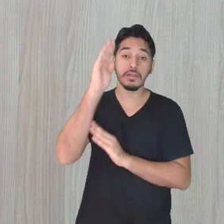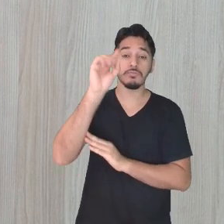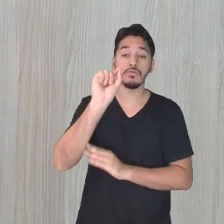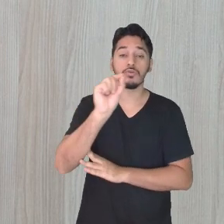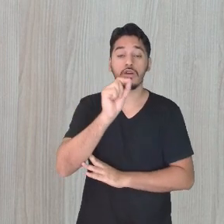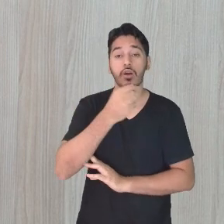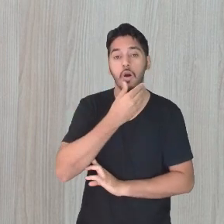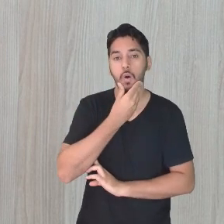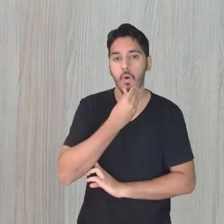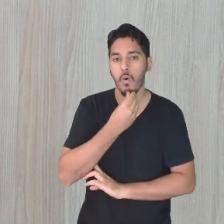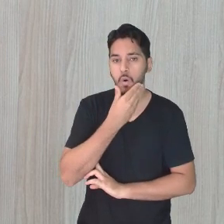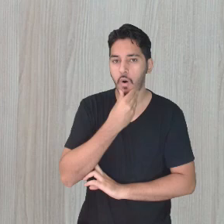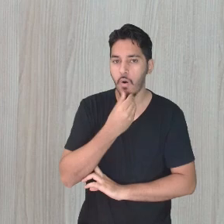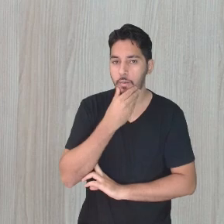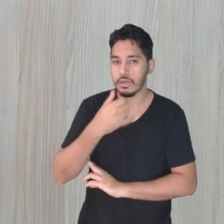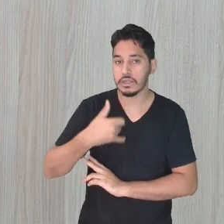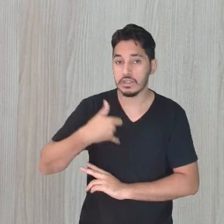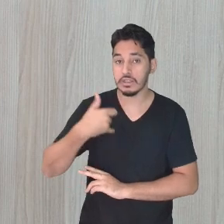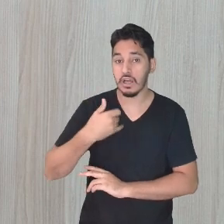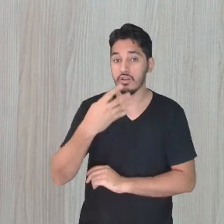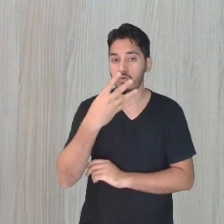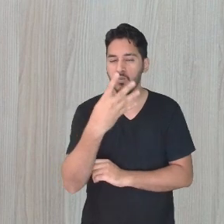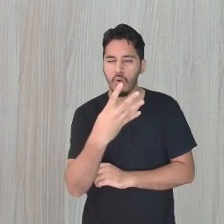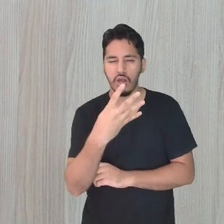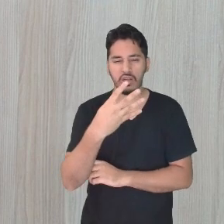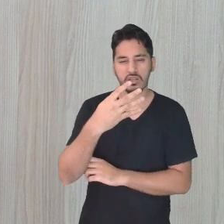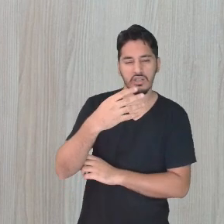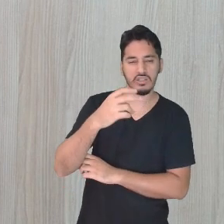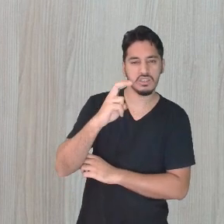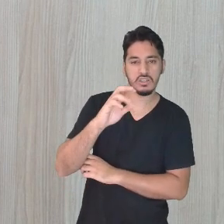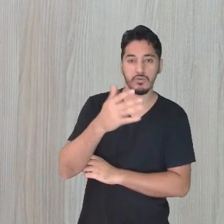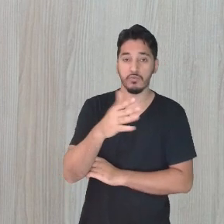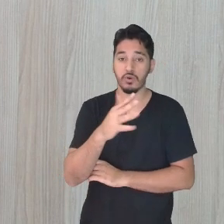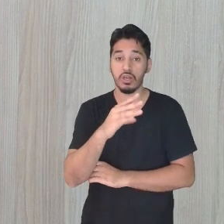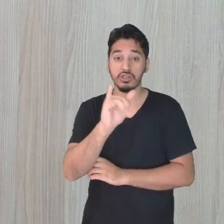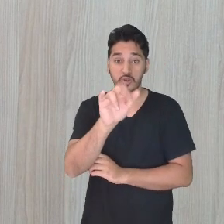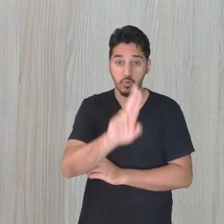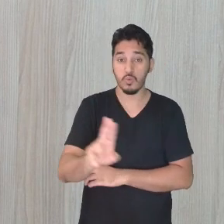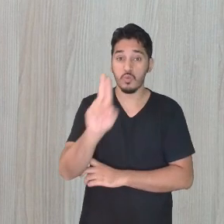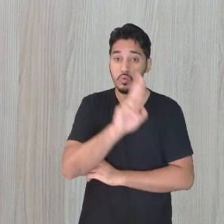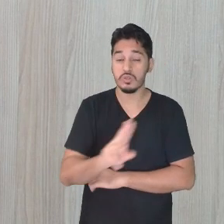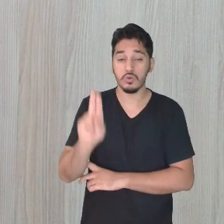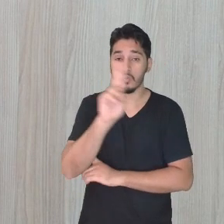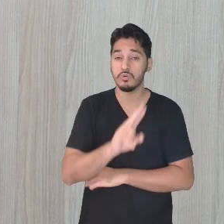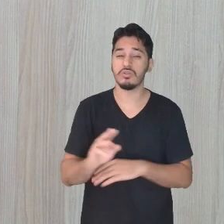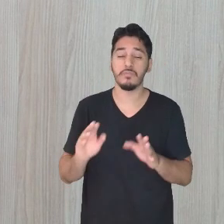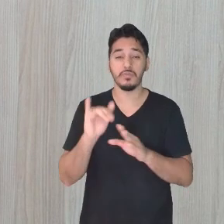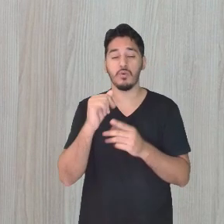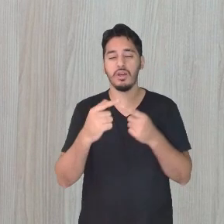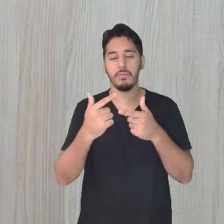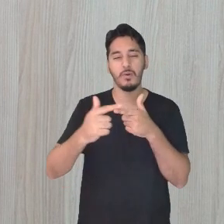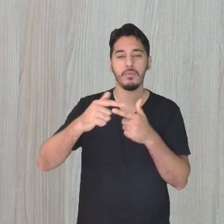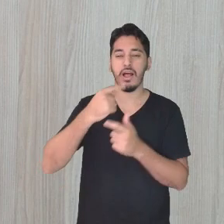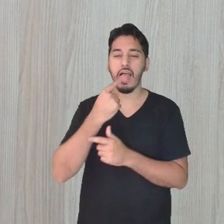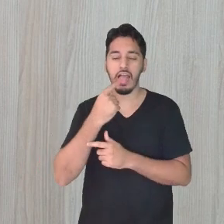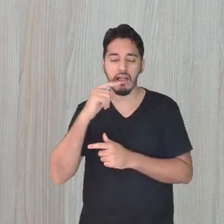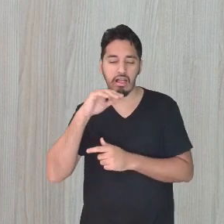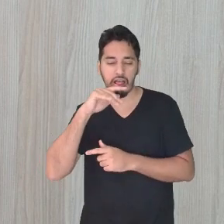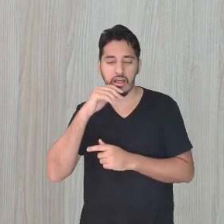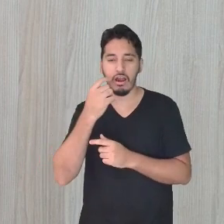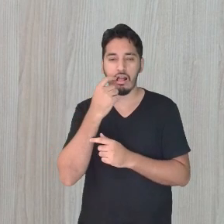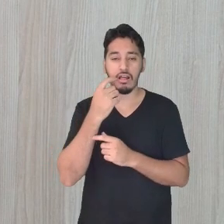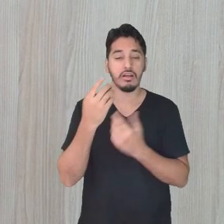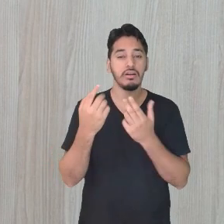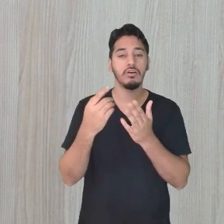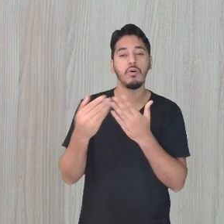dos 40 anos, que usam muito, não é um dos casos. Então qualquer questão de anomalia na língua, qualquer questão